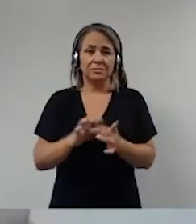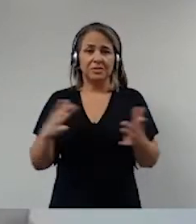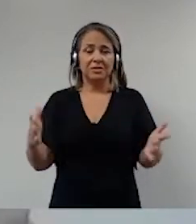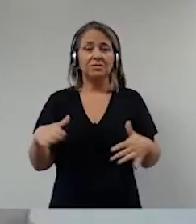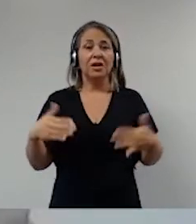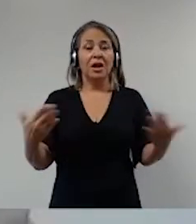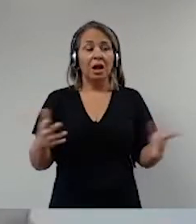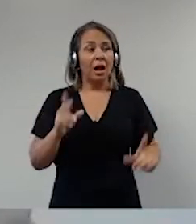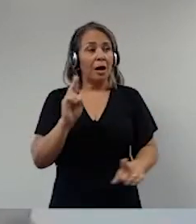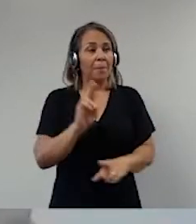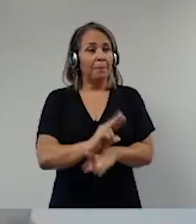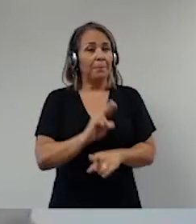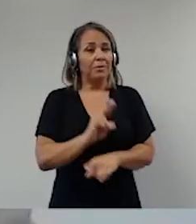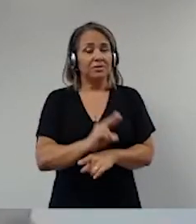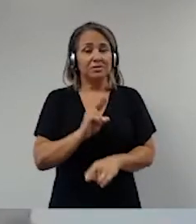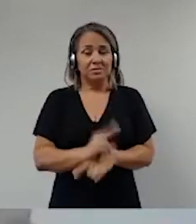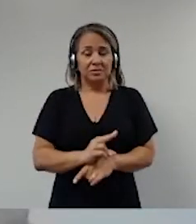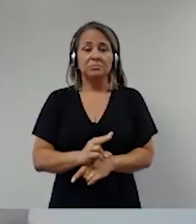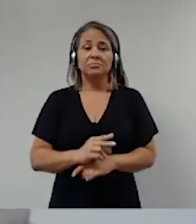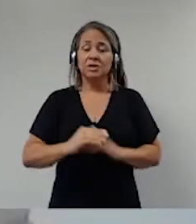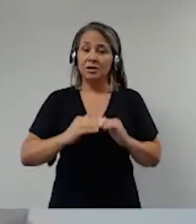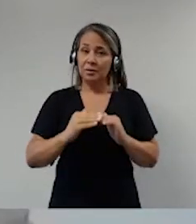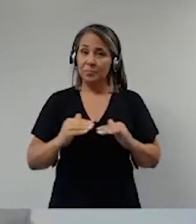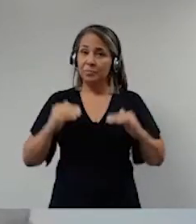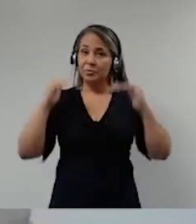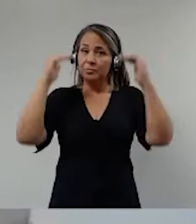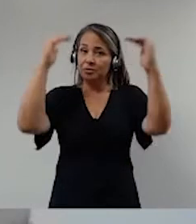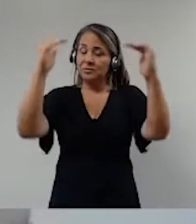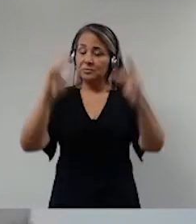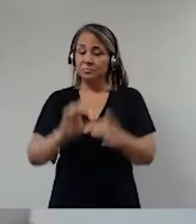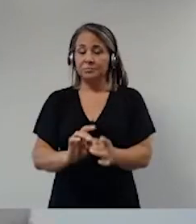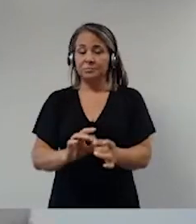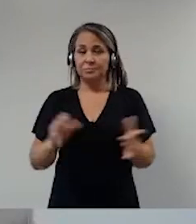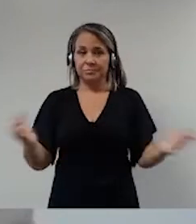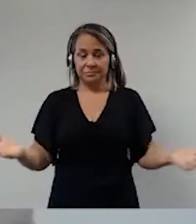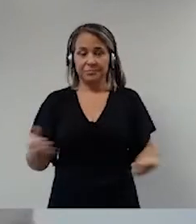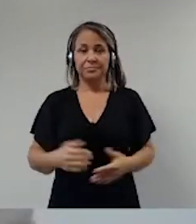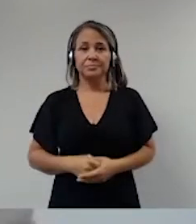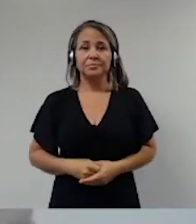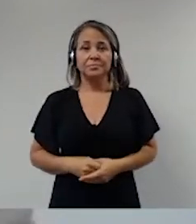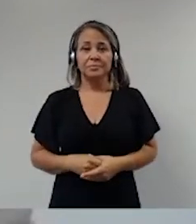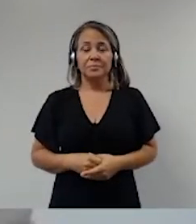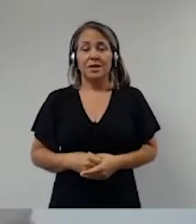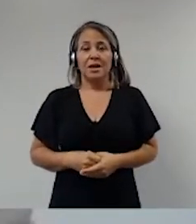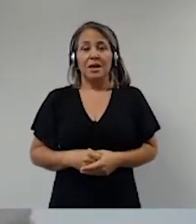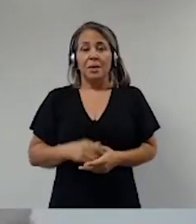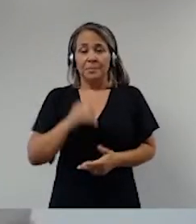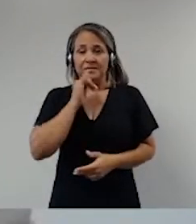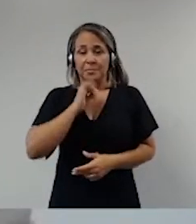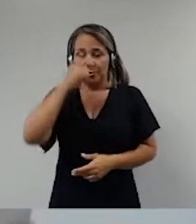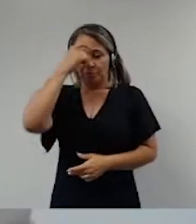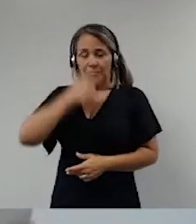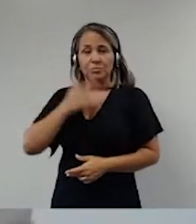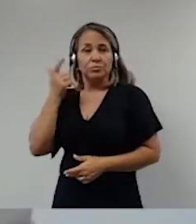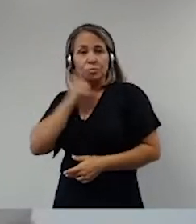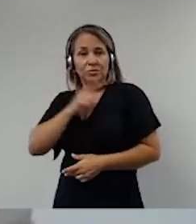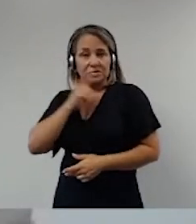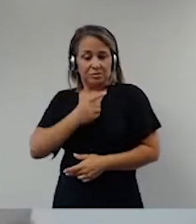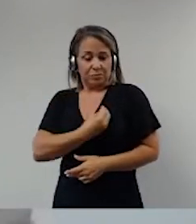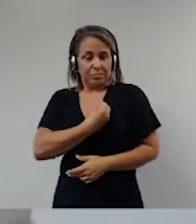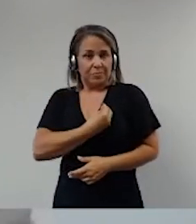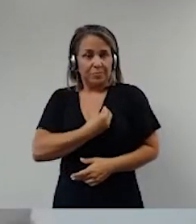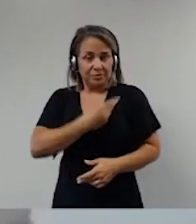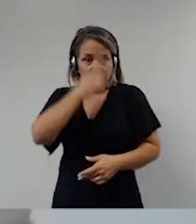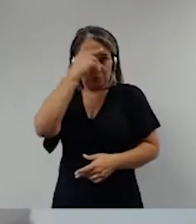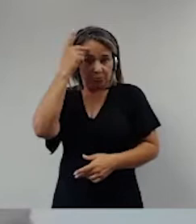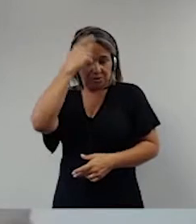a proteção e a promoção das liberdades. Eu só posso ser uma pessoa livre, eu só posso